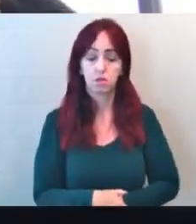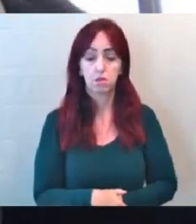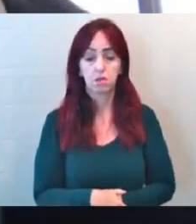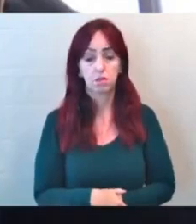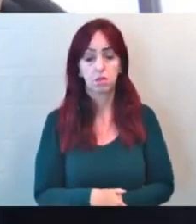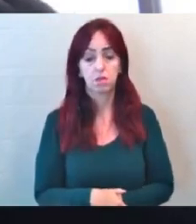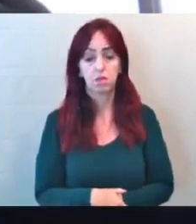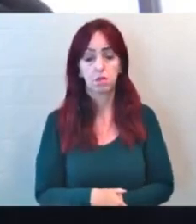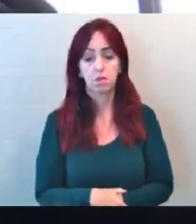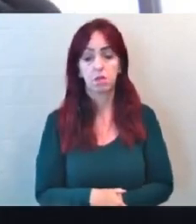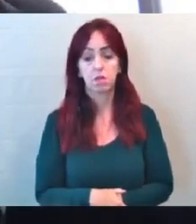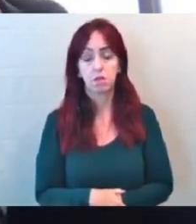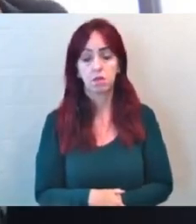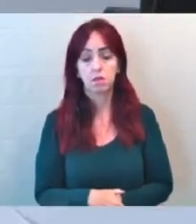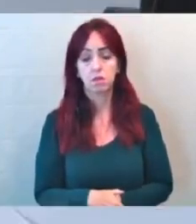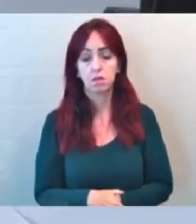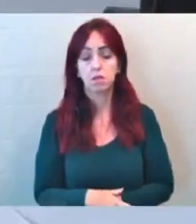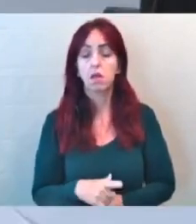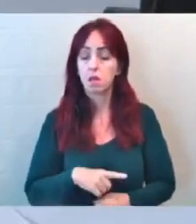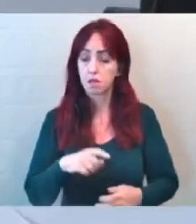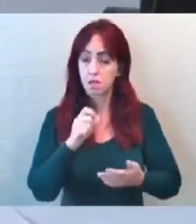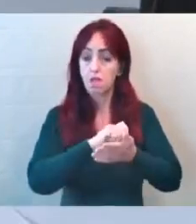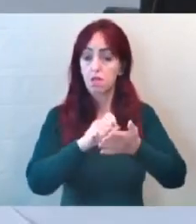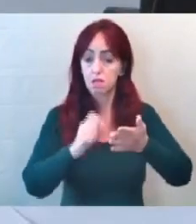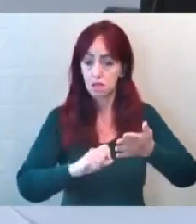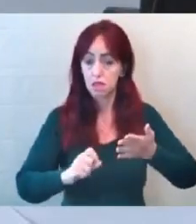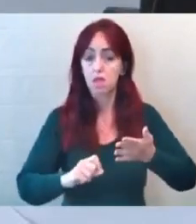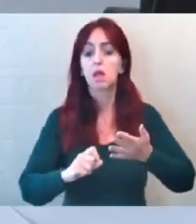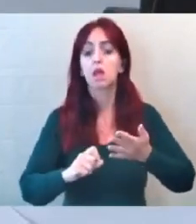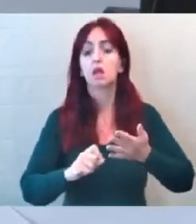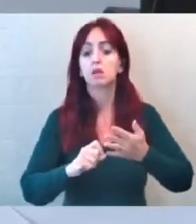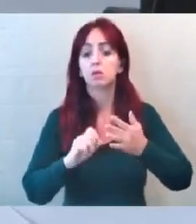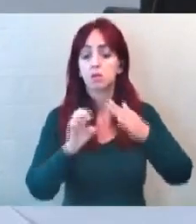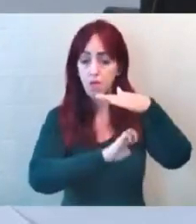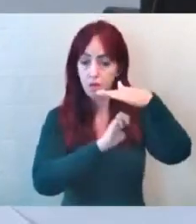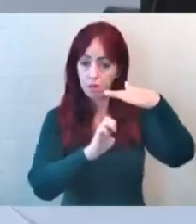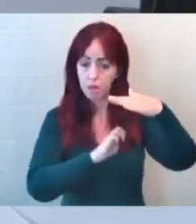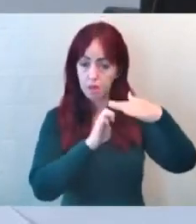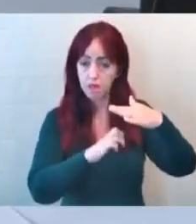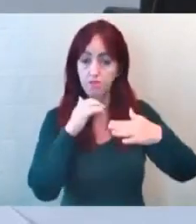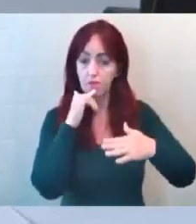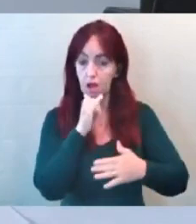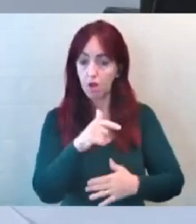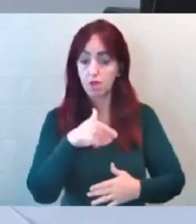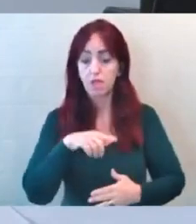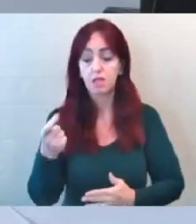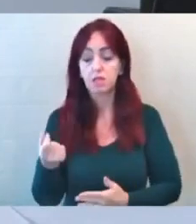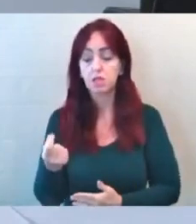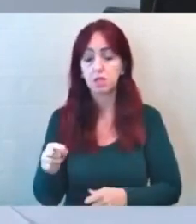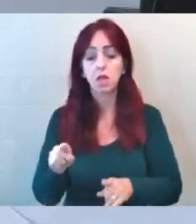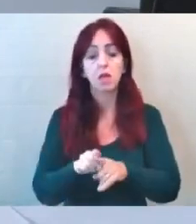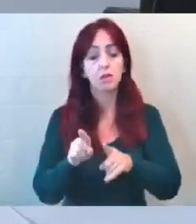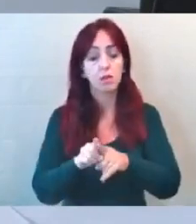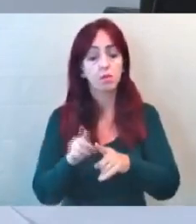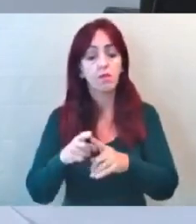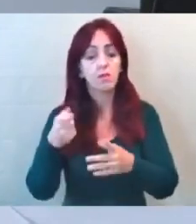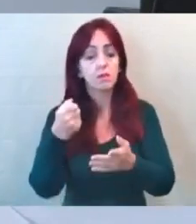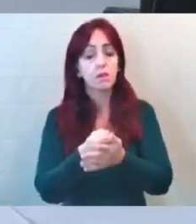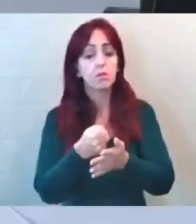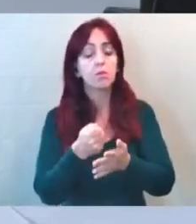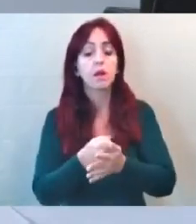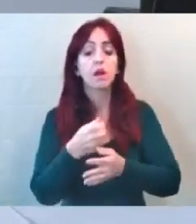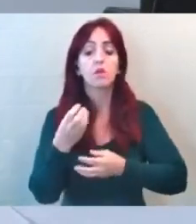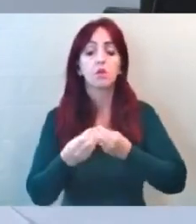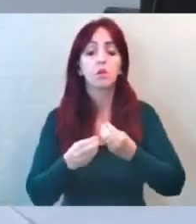E eu tenho resposta escrita da Transfácio de que esse dinheiro vai sair também dos 220 milhões.